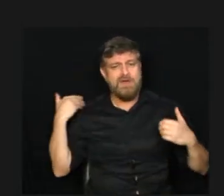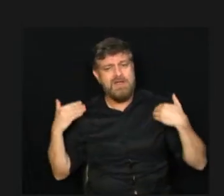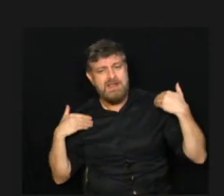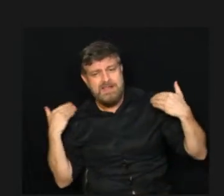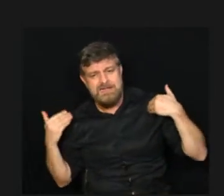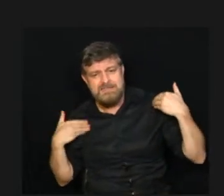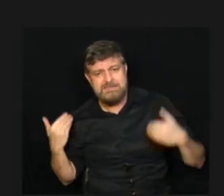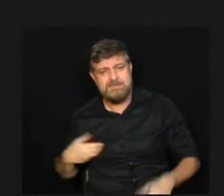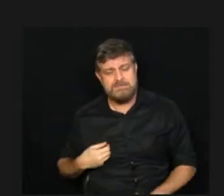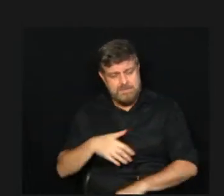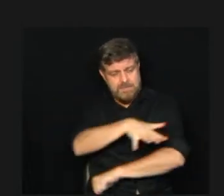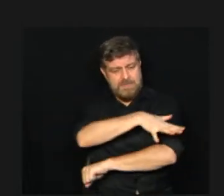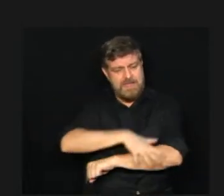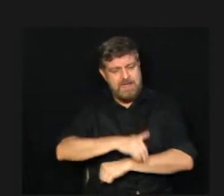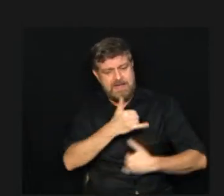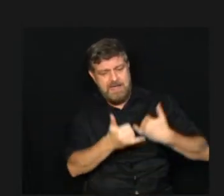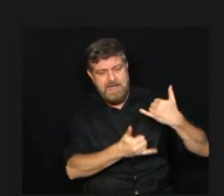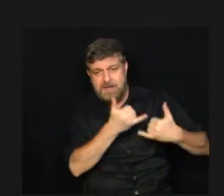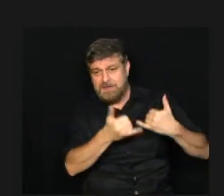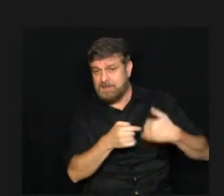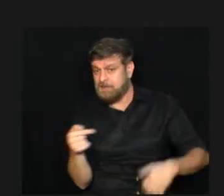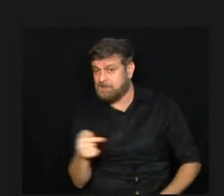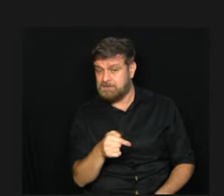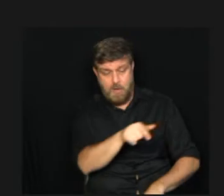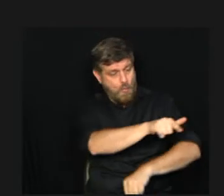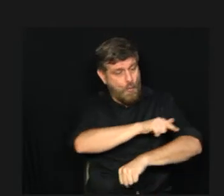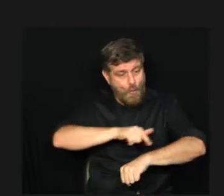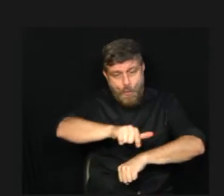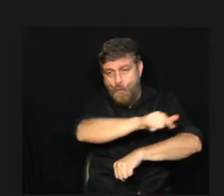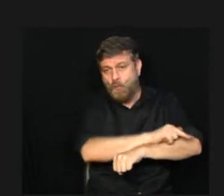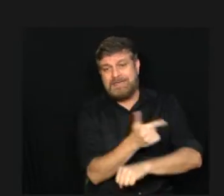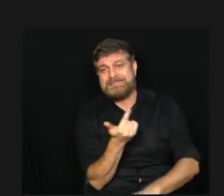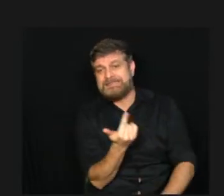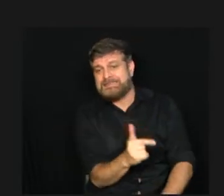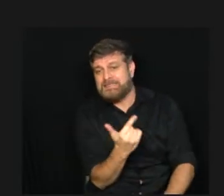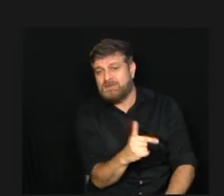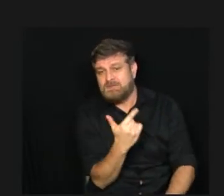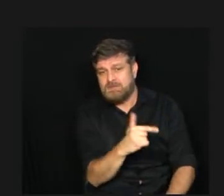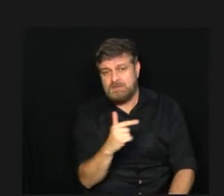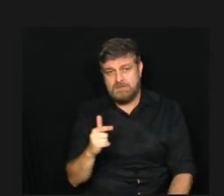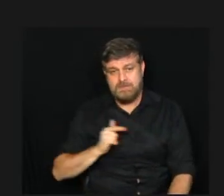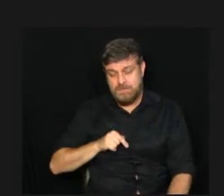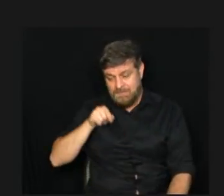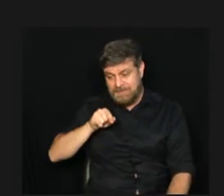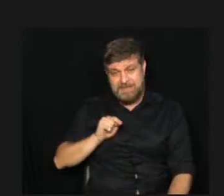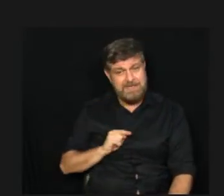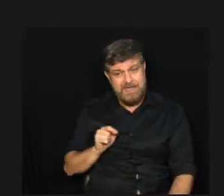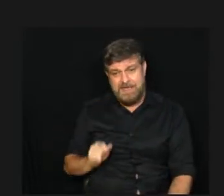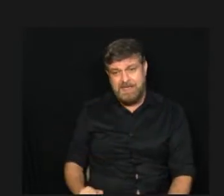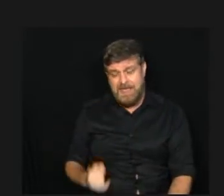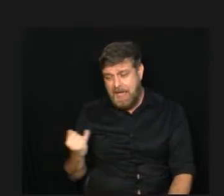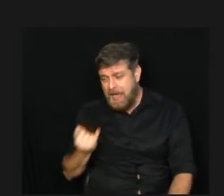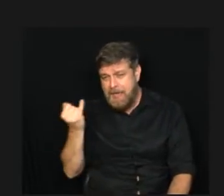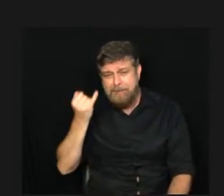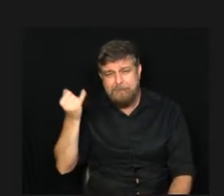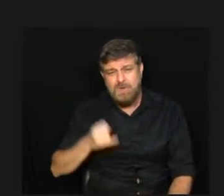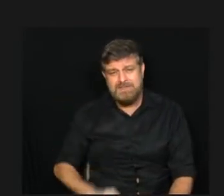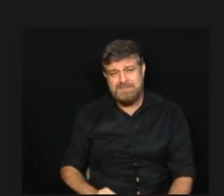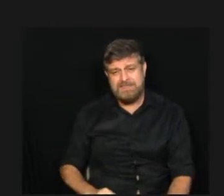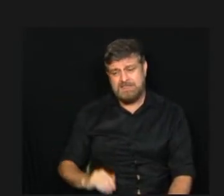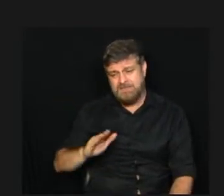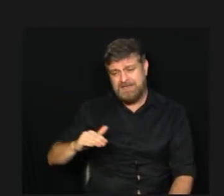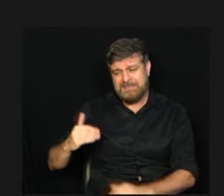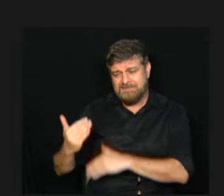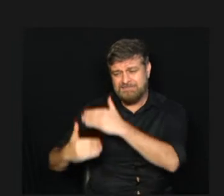né, ao parquinho, que não tem, é determinante no seu desenvolvimento. E falar da creche